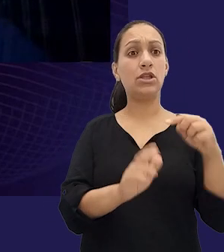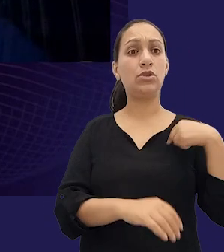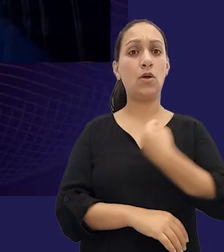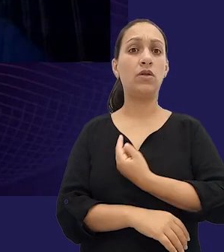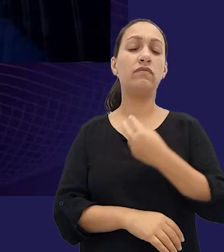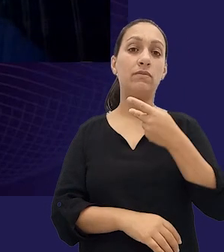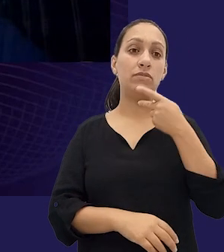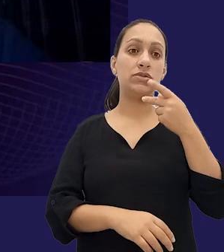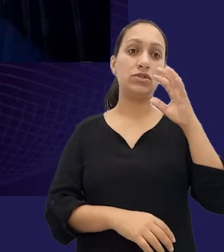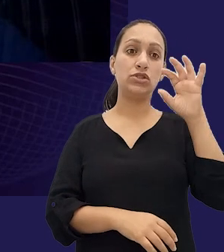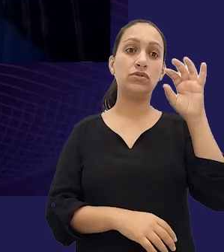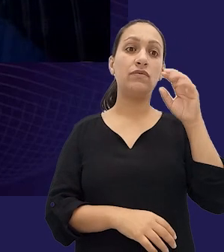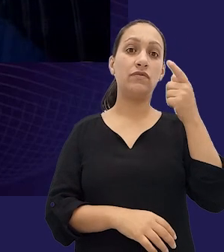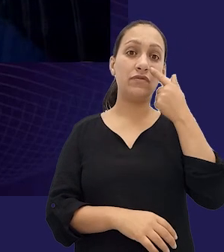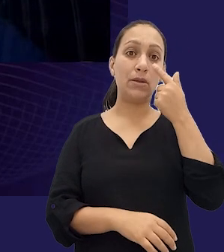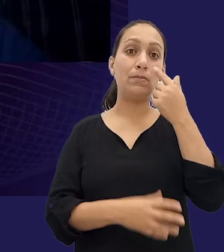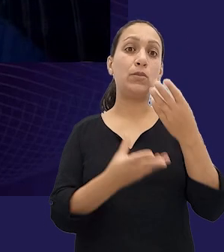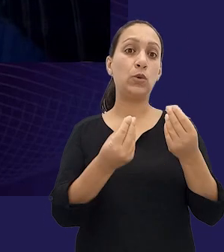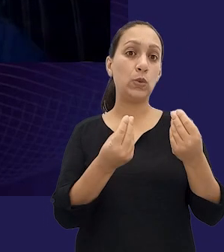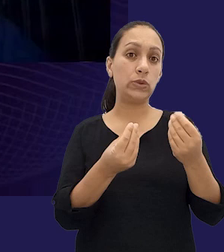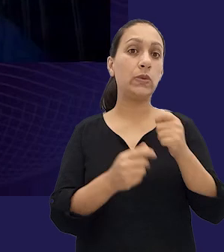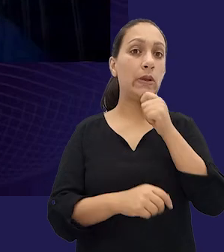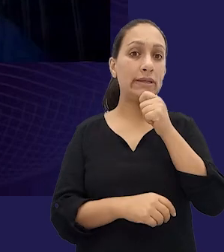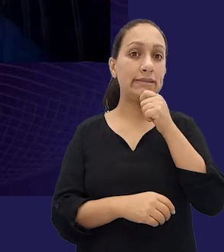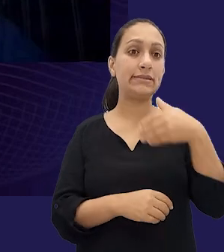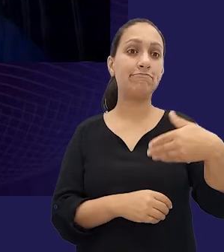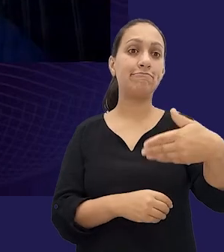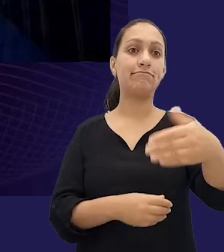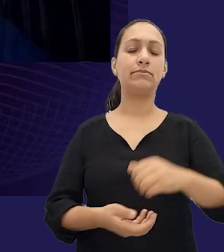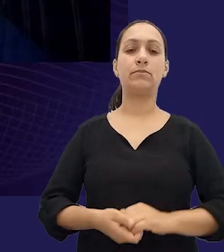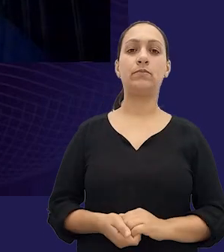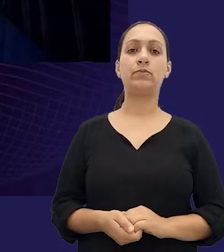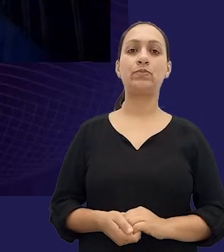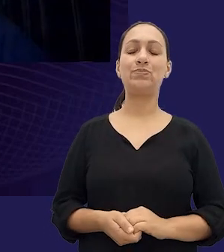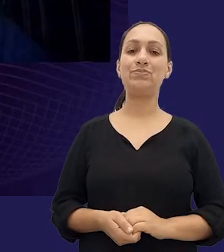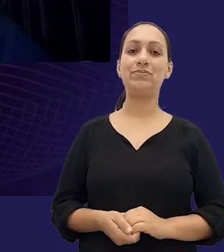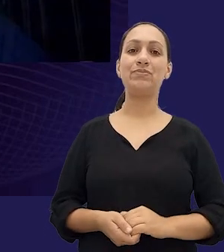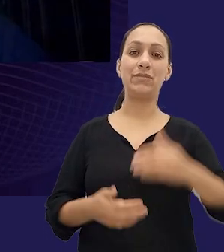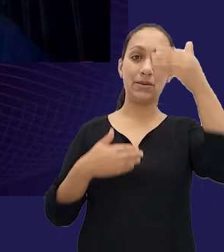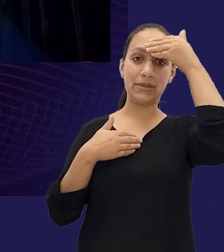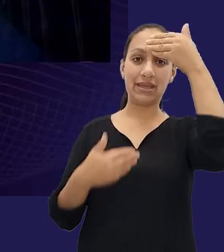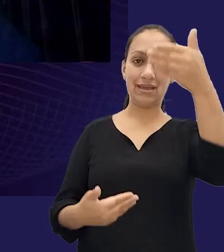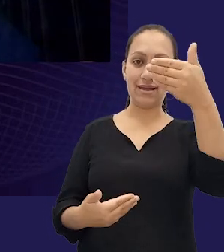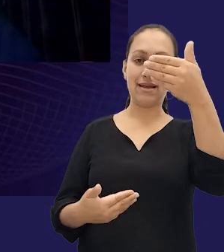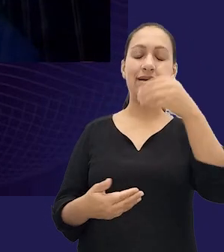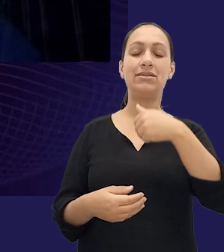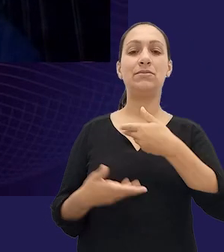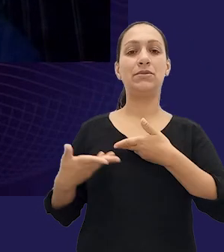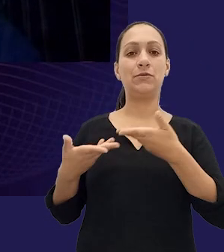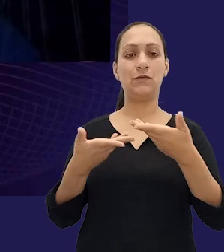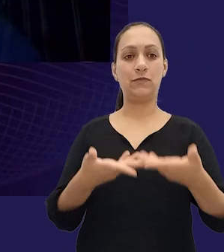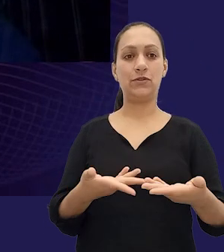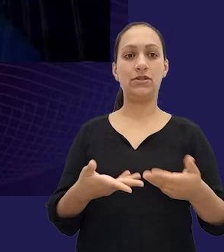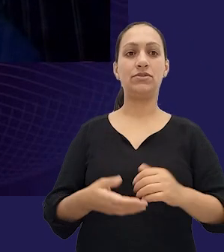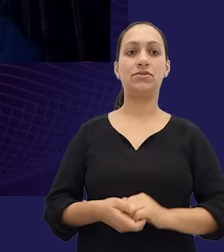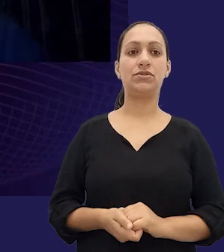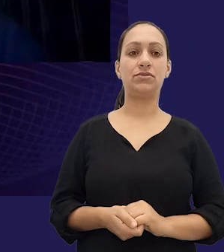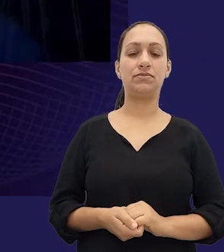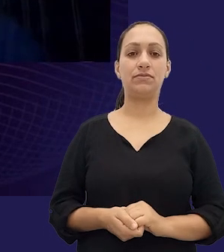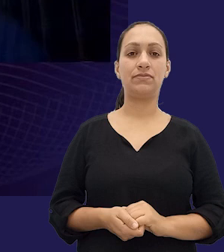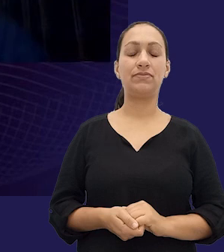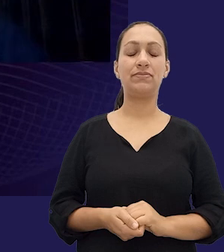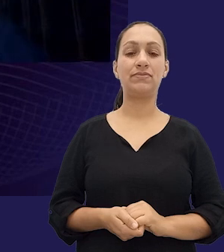falar muito sobre ela. Exato. Gente, obrigada aí mais uma vez pelo convite